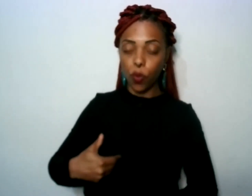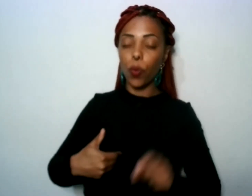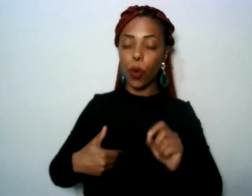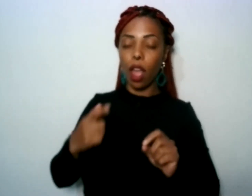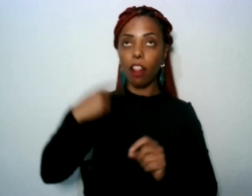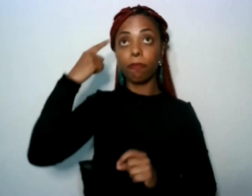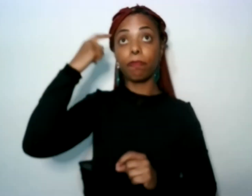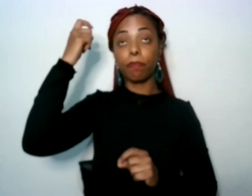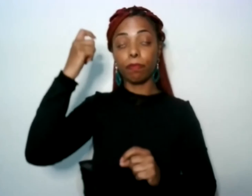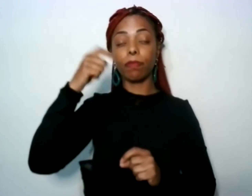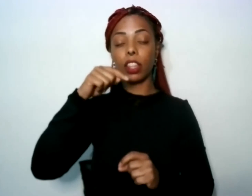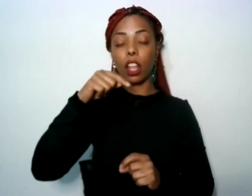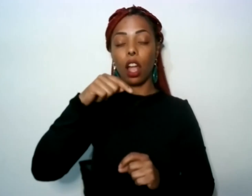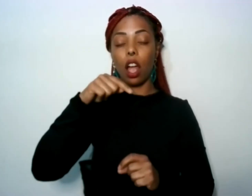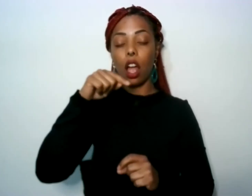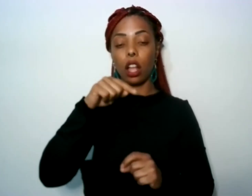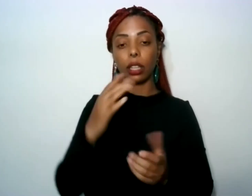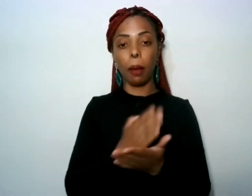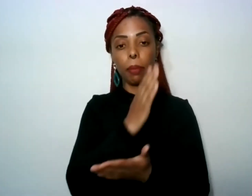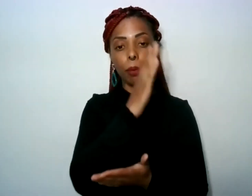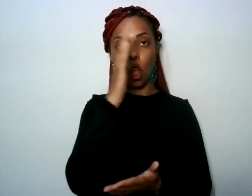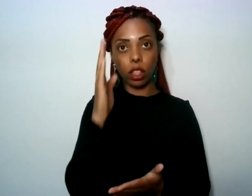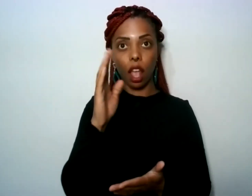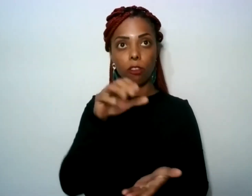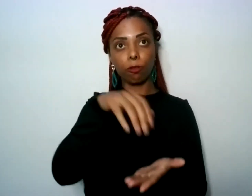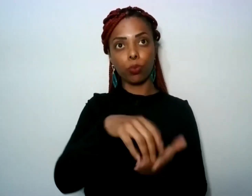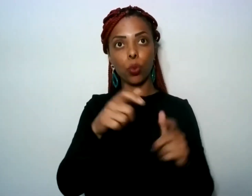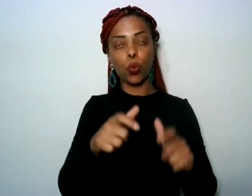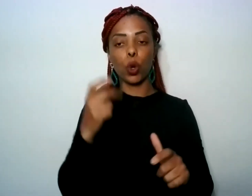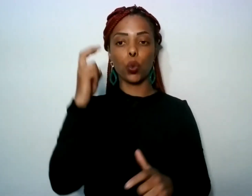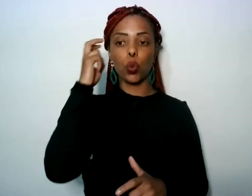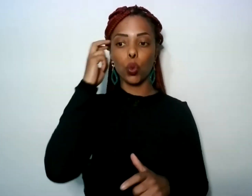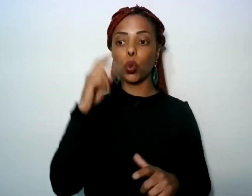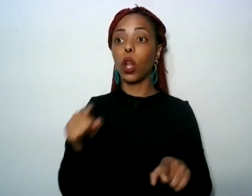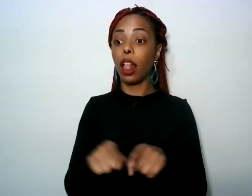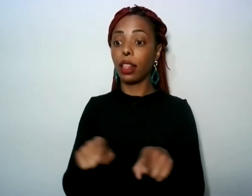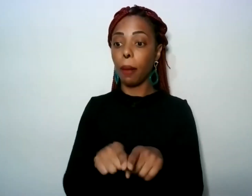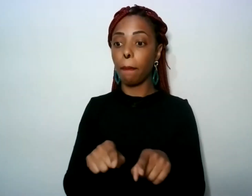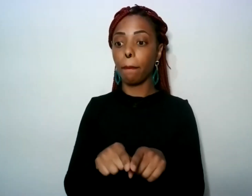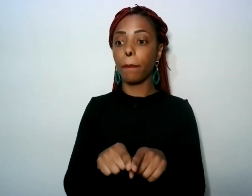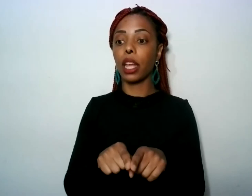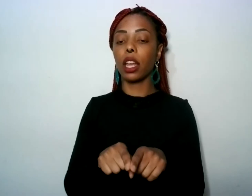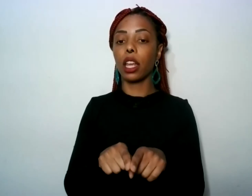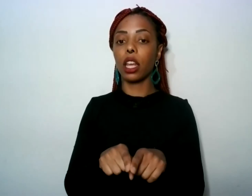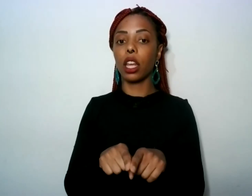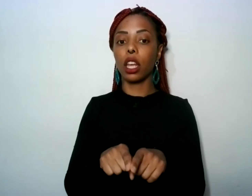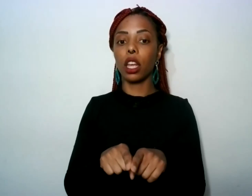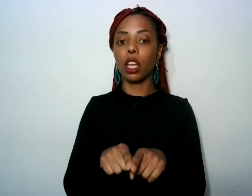enquanto instituição cultural e também comprou aquele